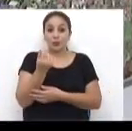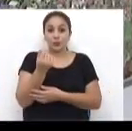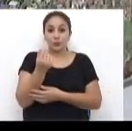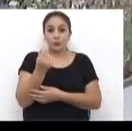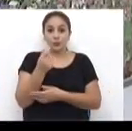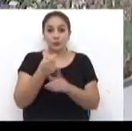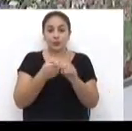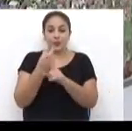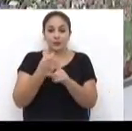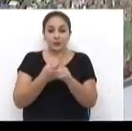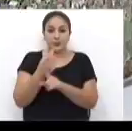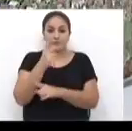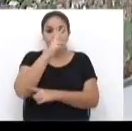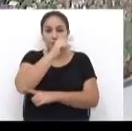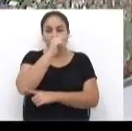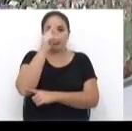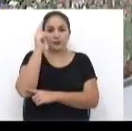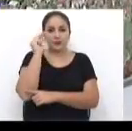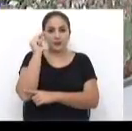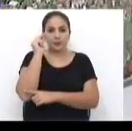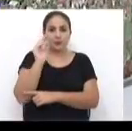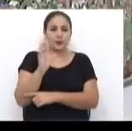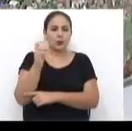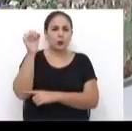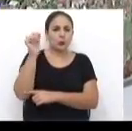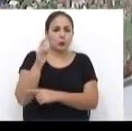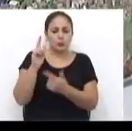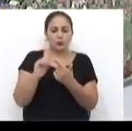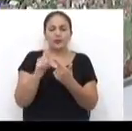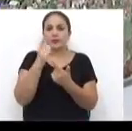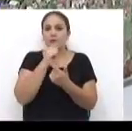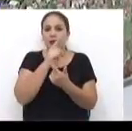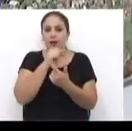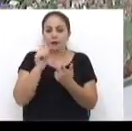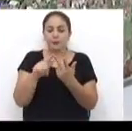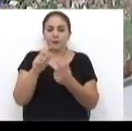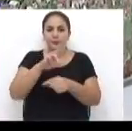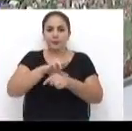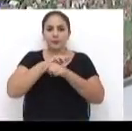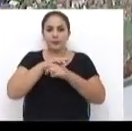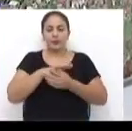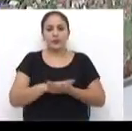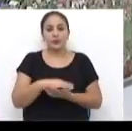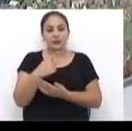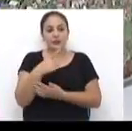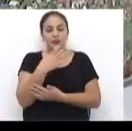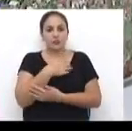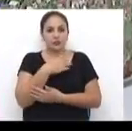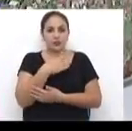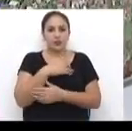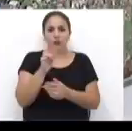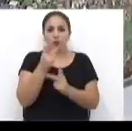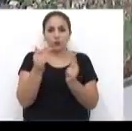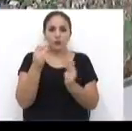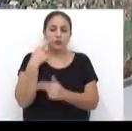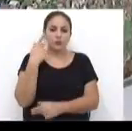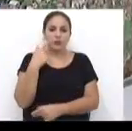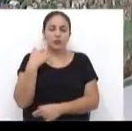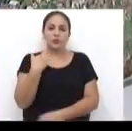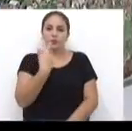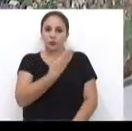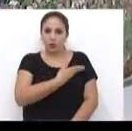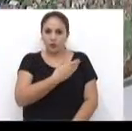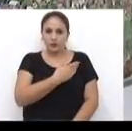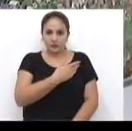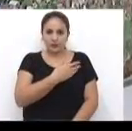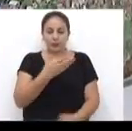custo mensal ao município, entre luz, água e mais segurança. Então, desta forma, alguns vereadores novos